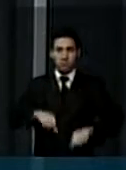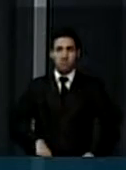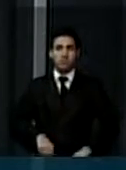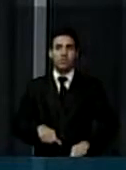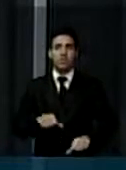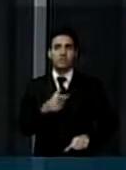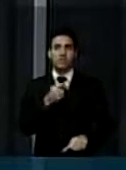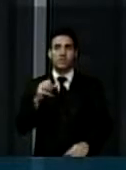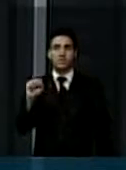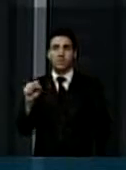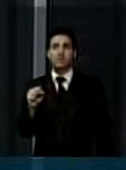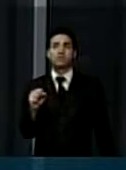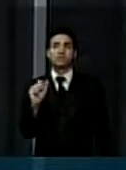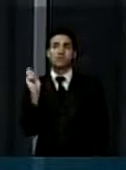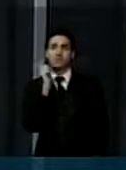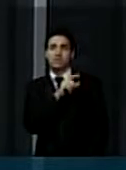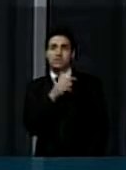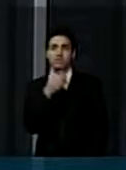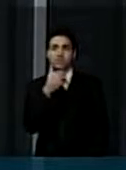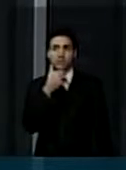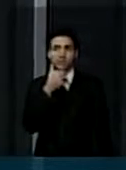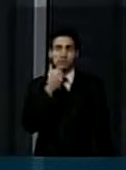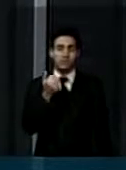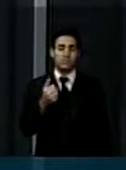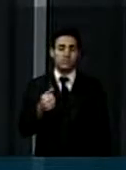e que o emprego cresceu